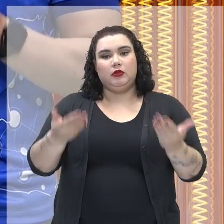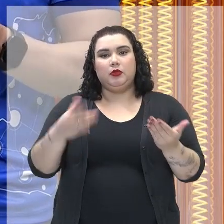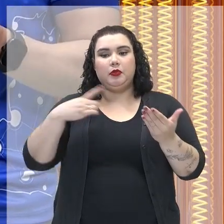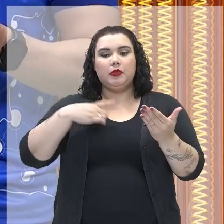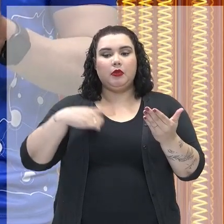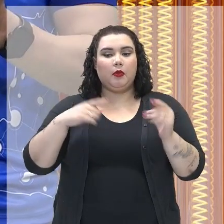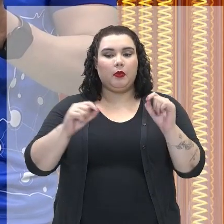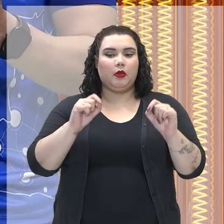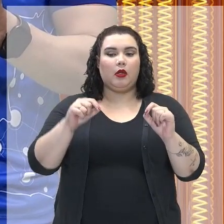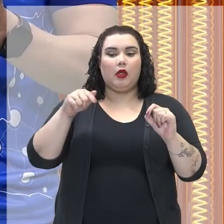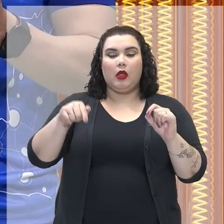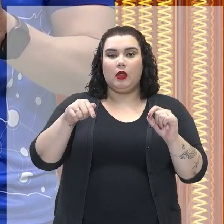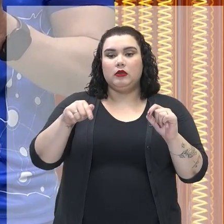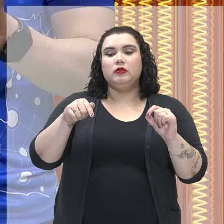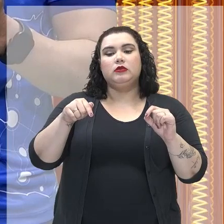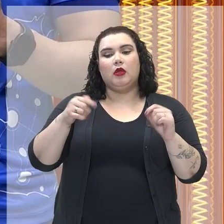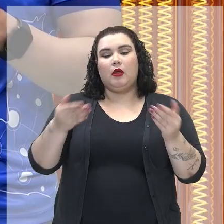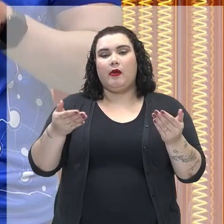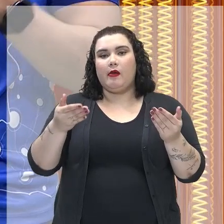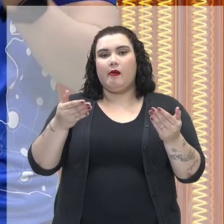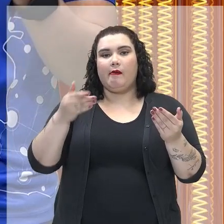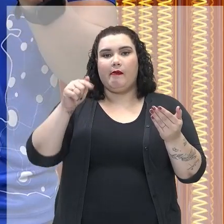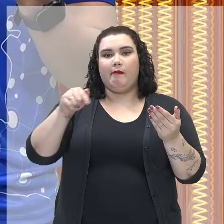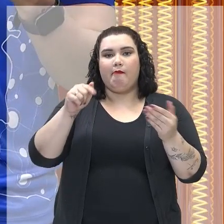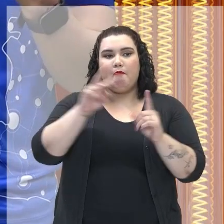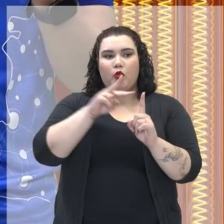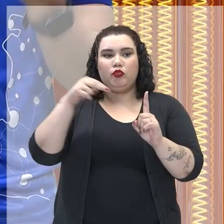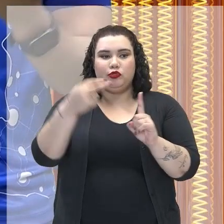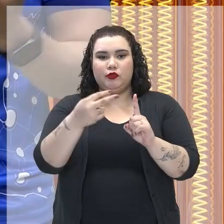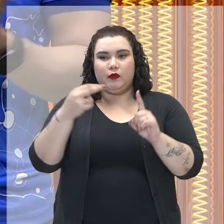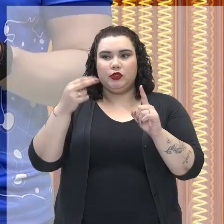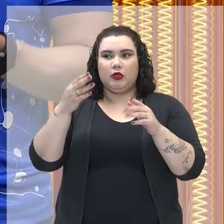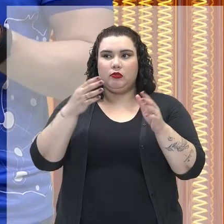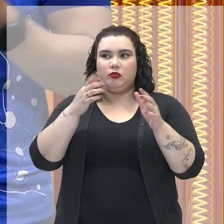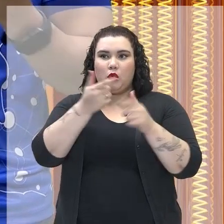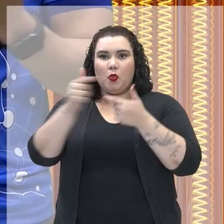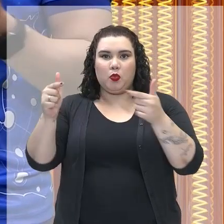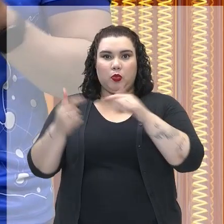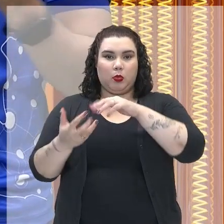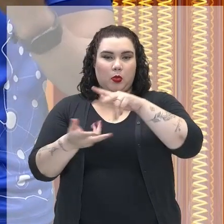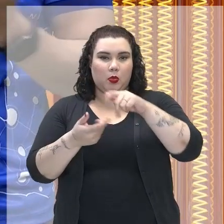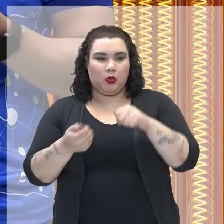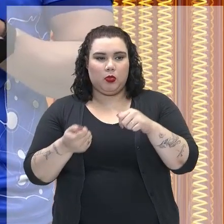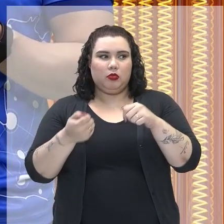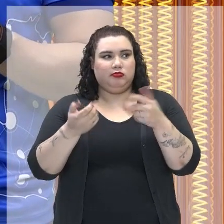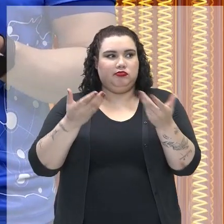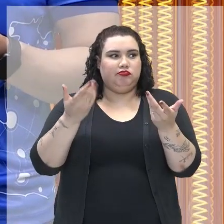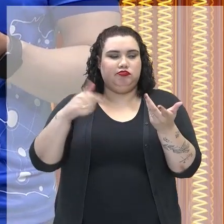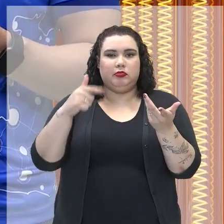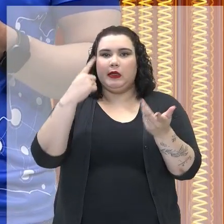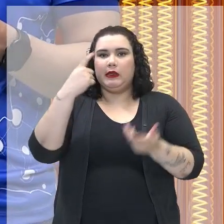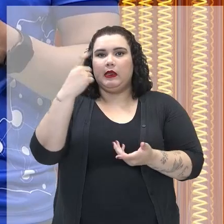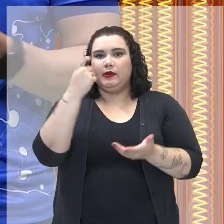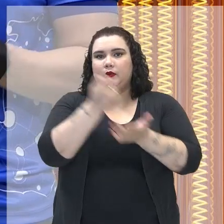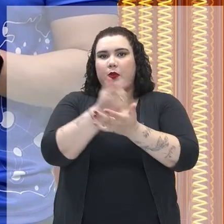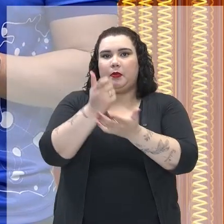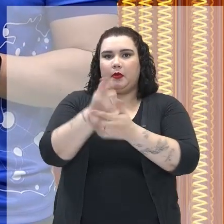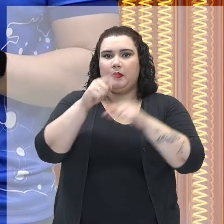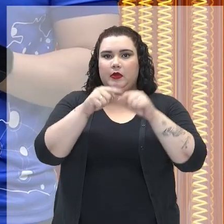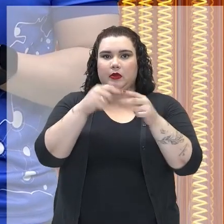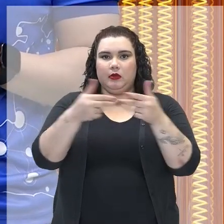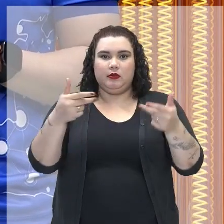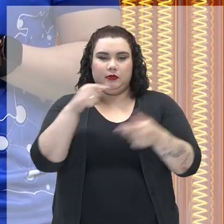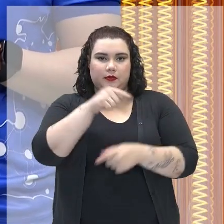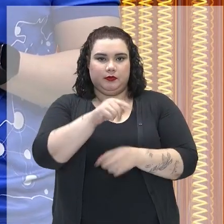o continente não seja tão importante do ponto de vista do comércio mundial, por assim dizer, certo? Outro ponto